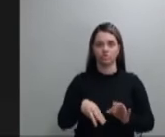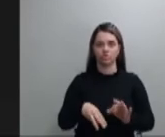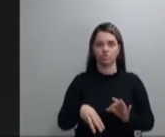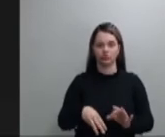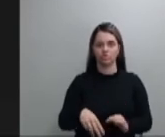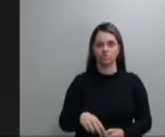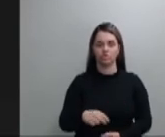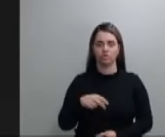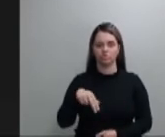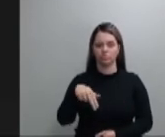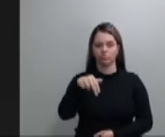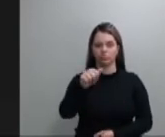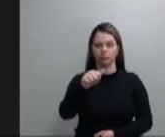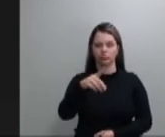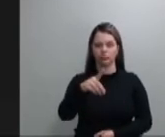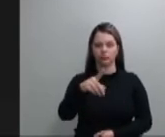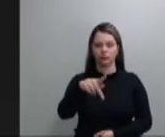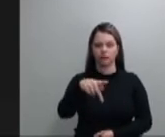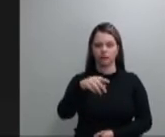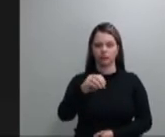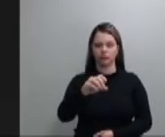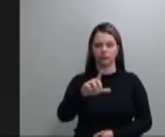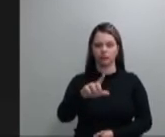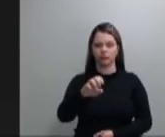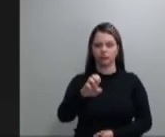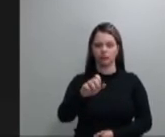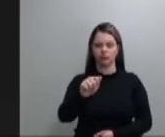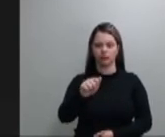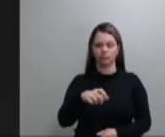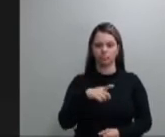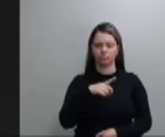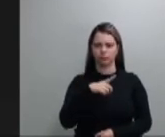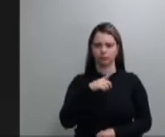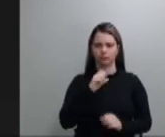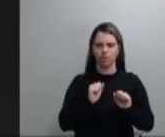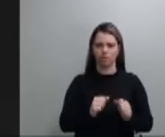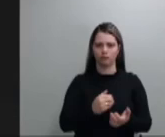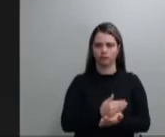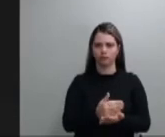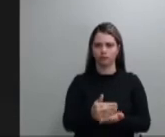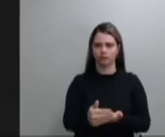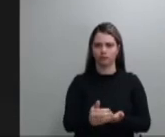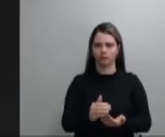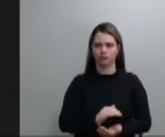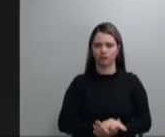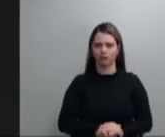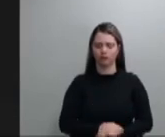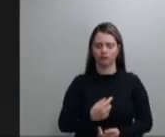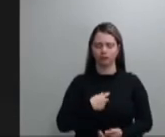presidente se você ler se permitir vou fazer a leitura apenas da emenda com a vontade